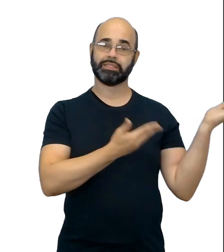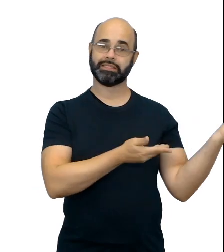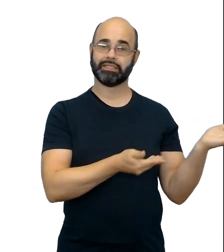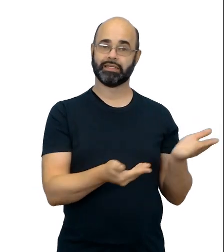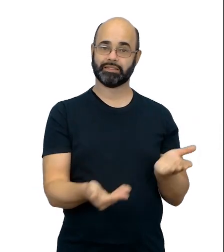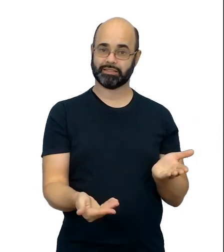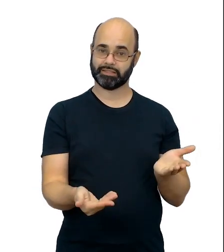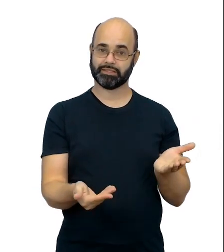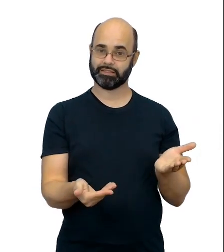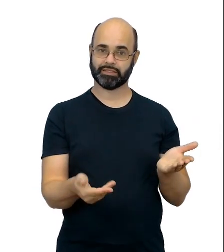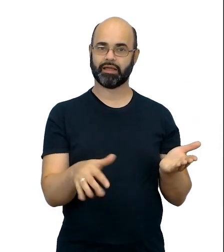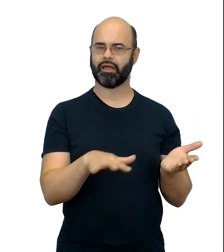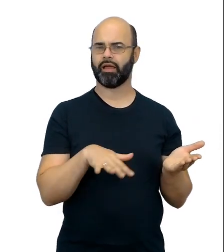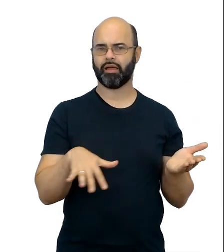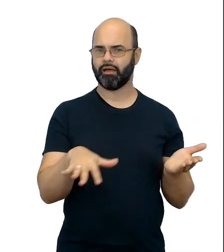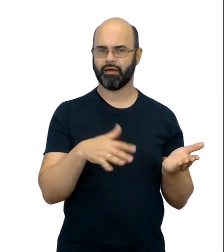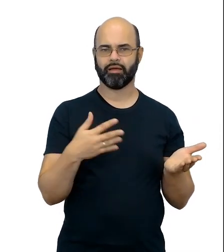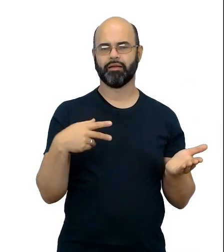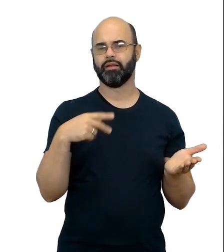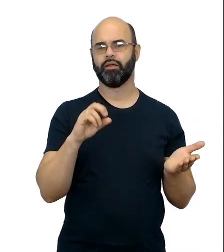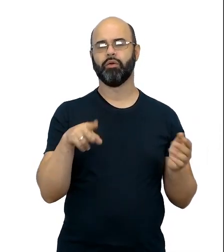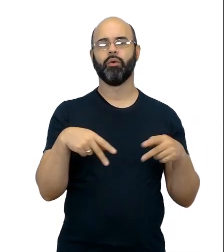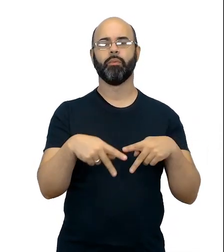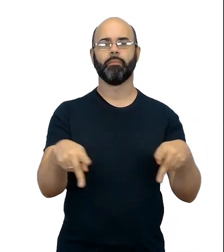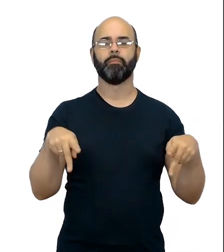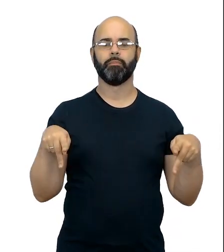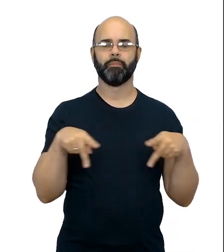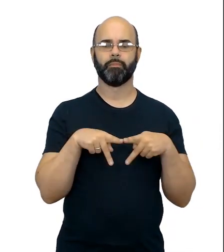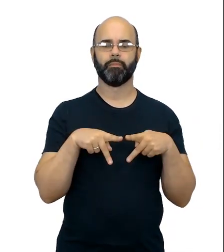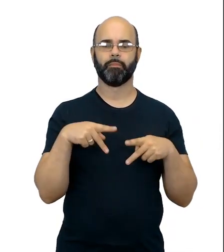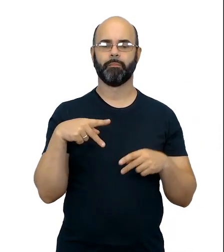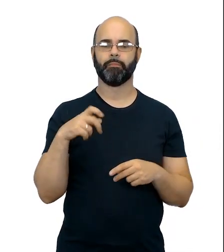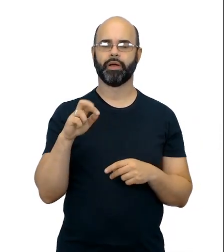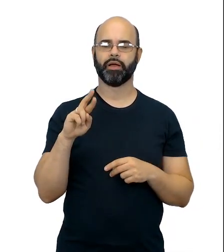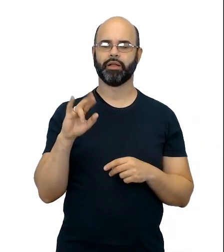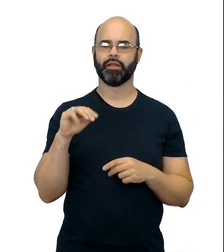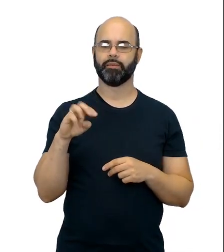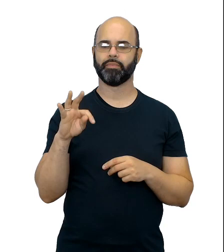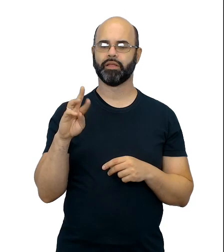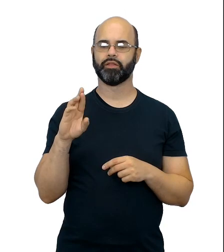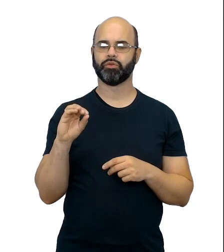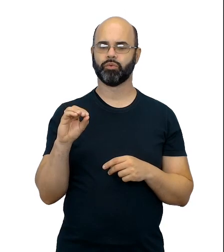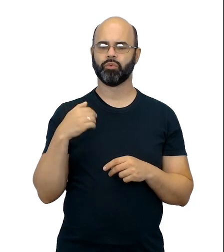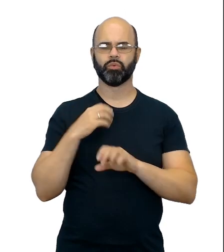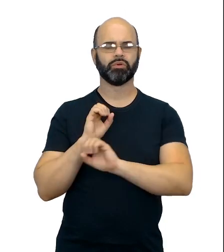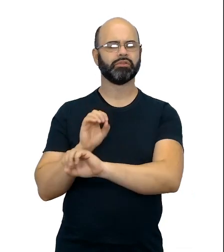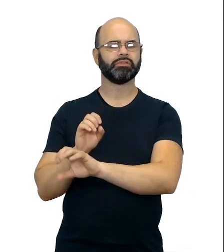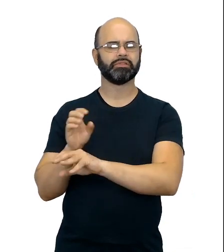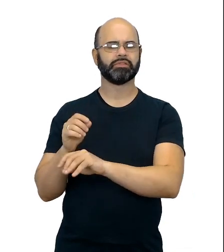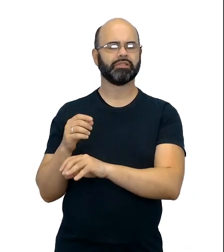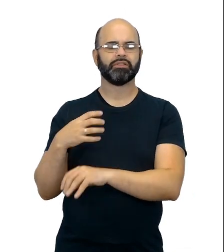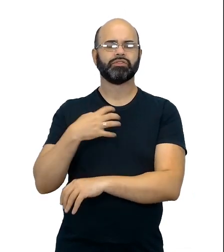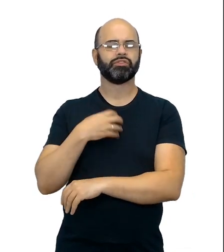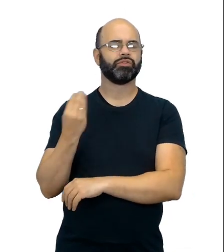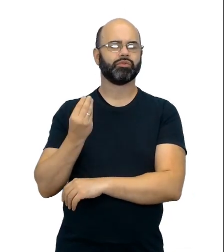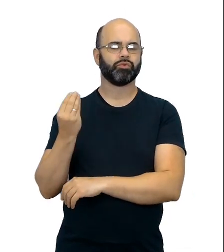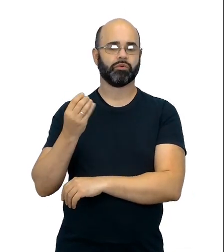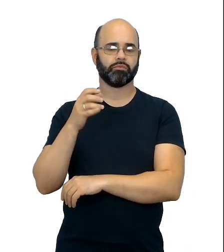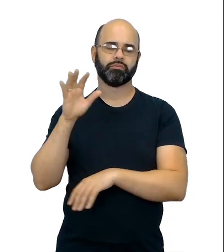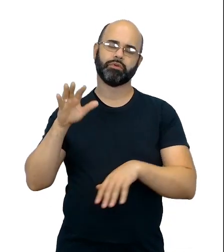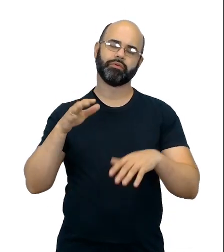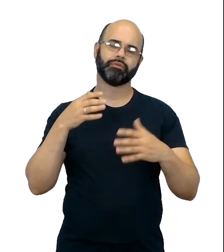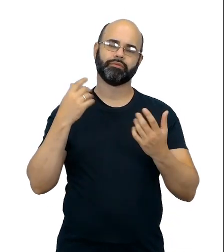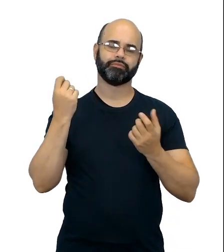supor aqui, a área, perímetro, de que forma eu vou ensinar? Às vezes, eu só mostro